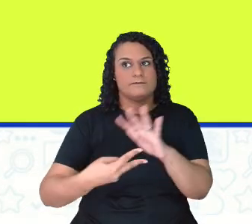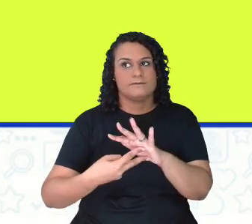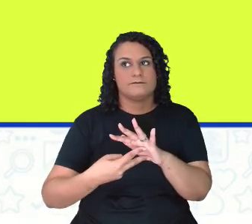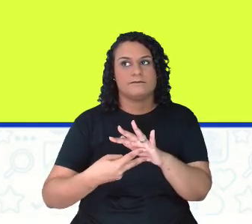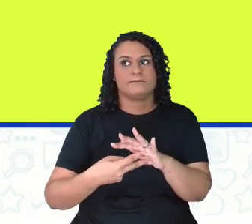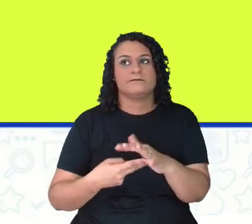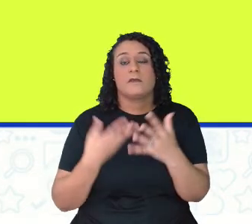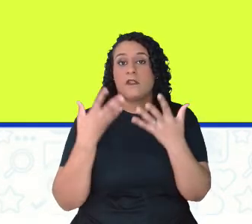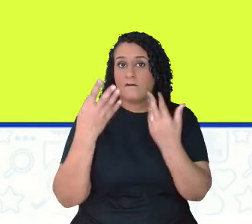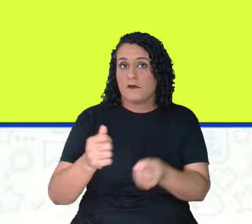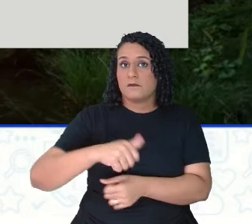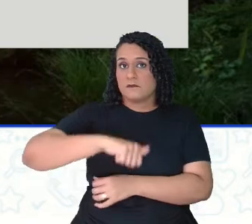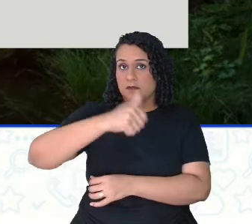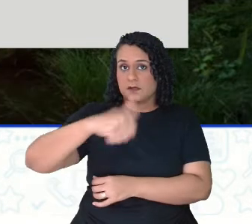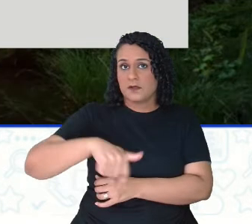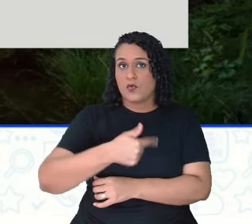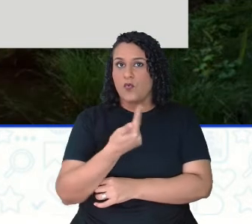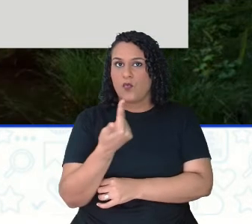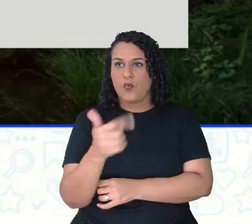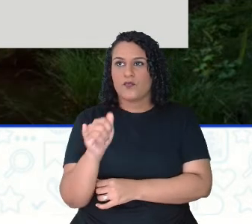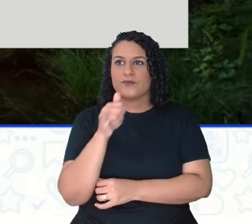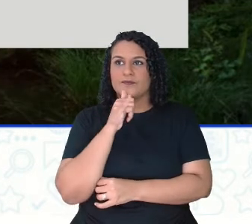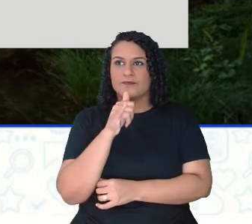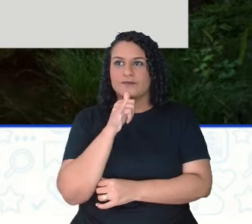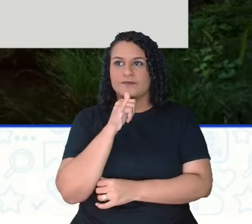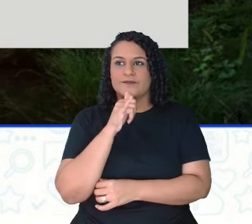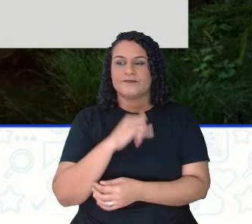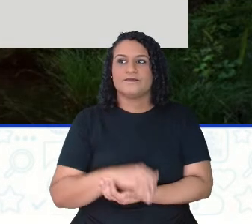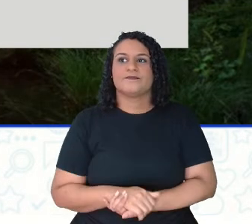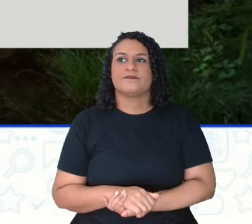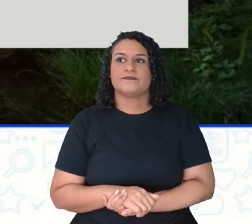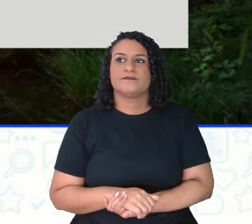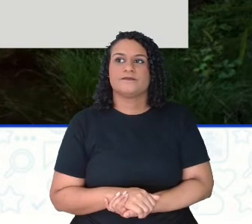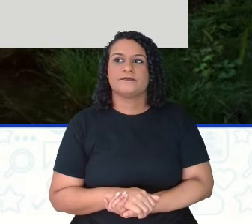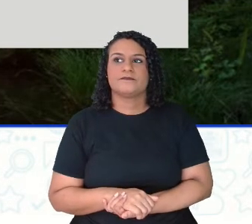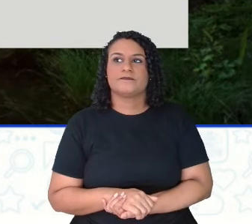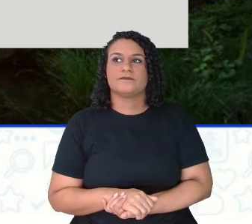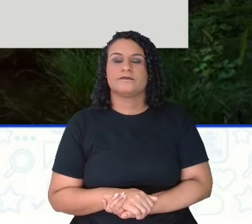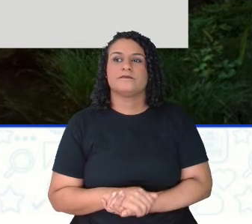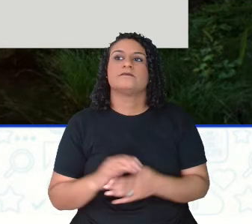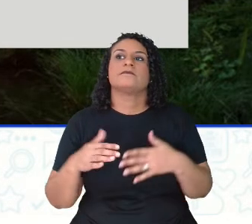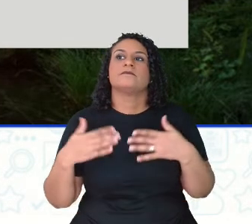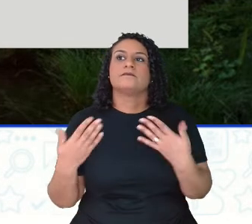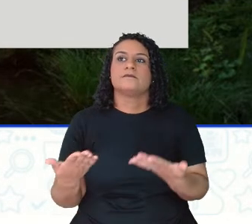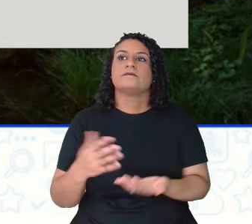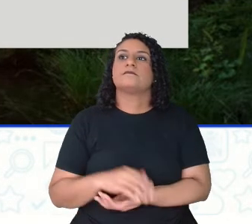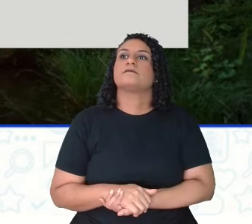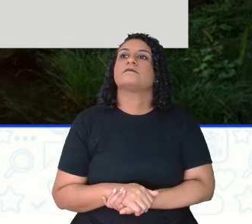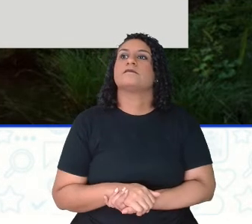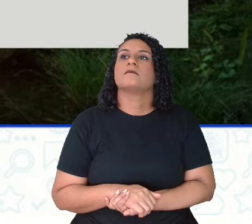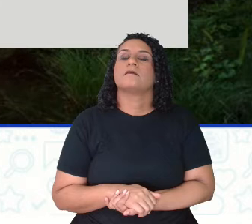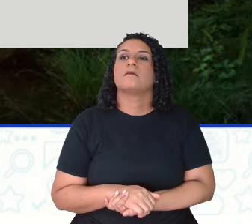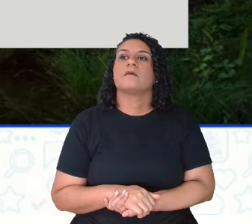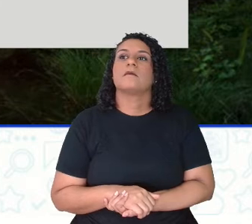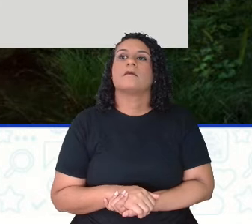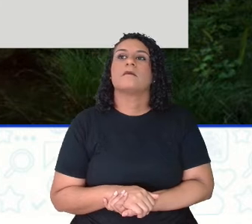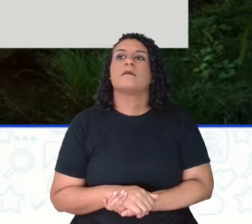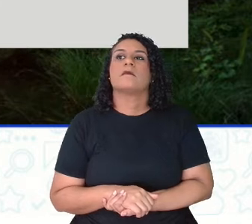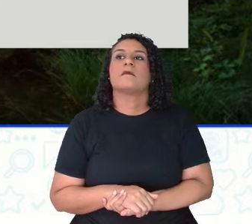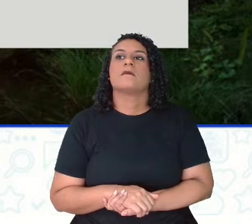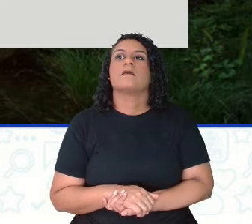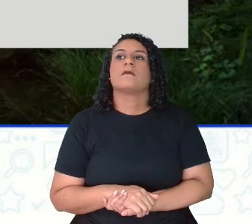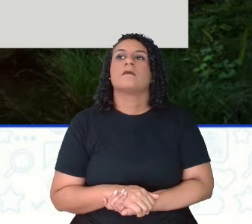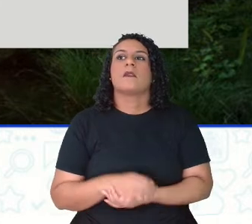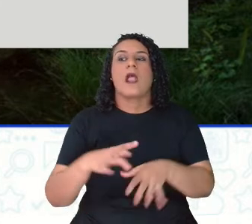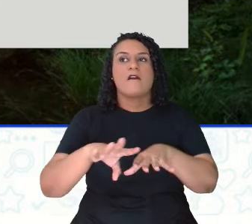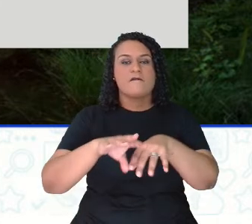Vamos analisar outros exemplos que eu trouxe para vocês. Então, quando ela diz assim, educada na